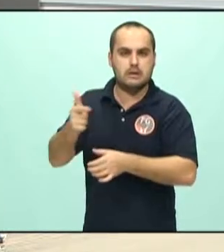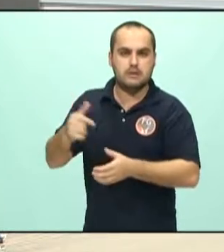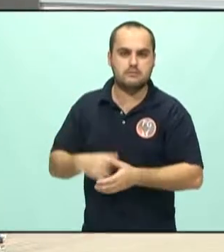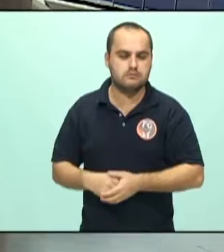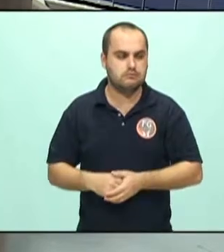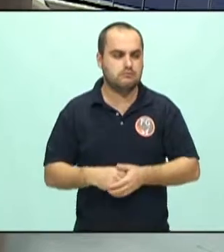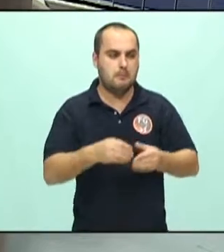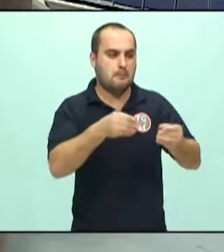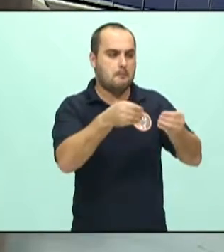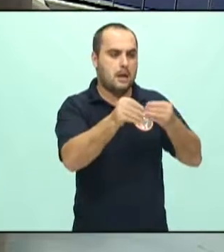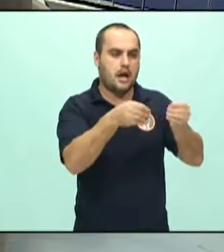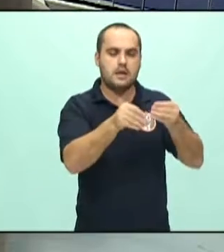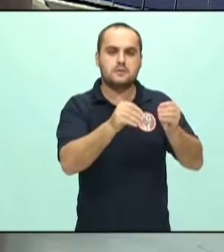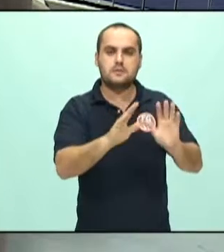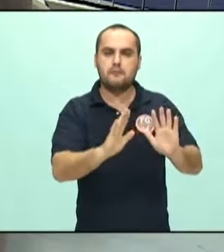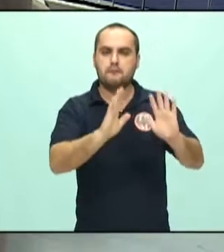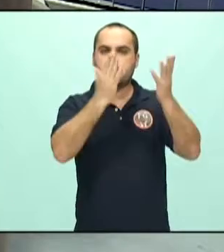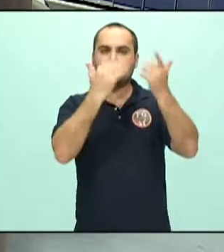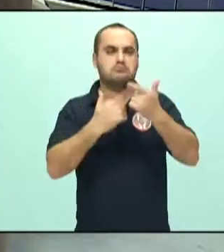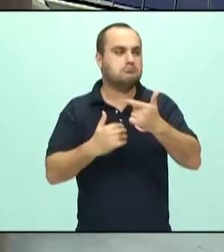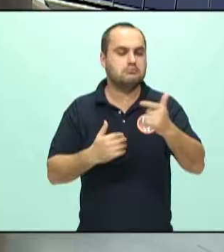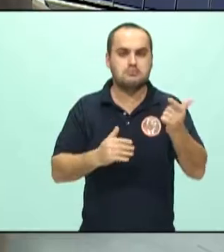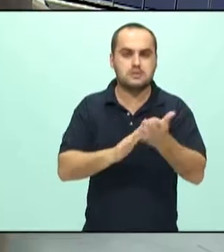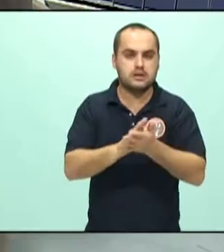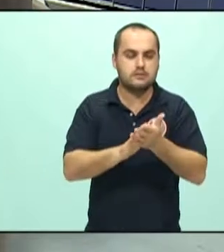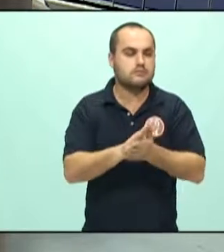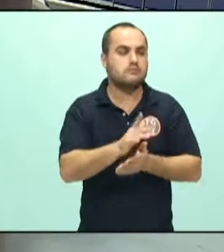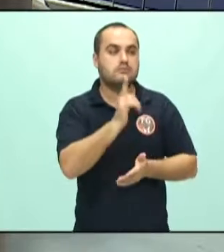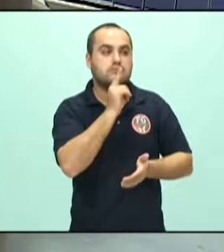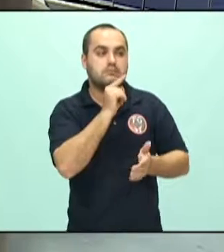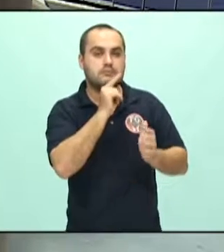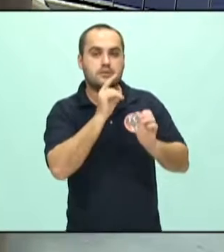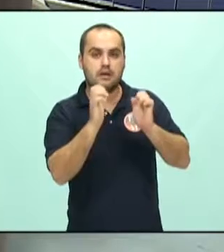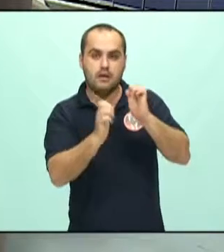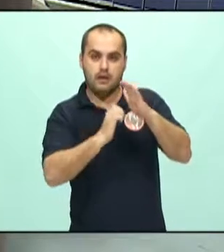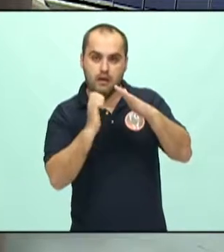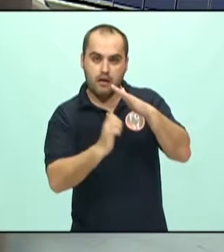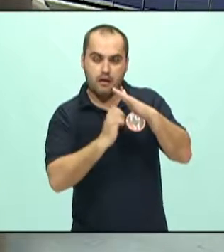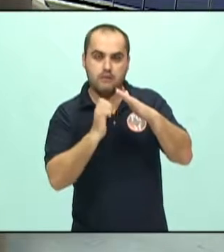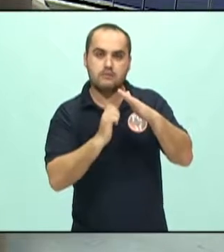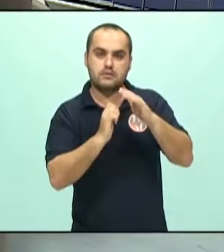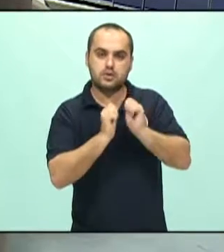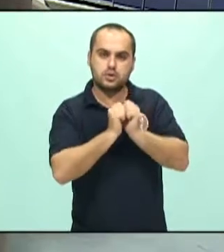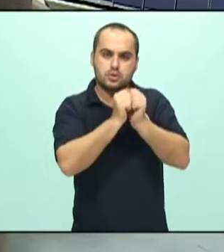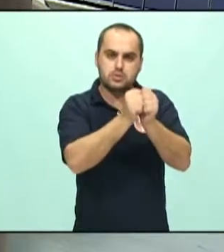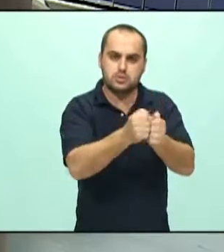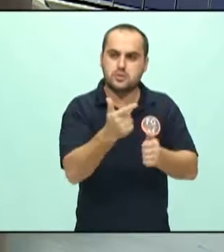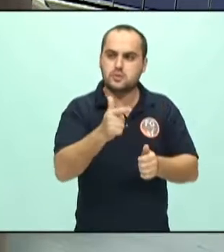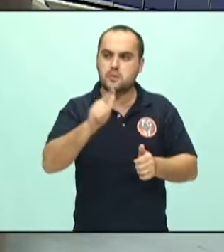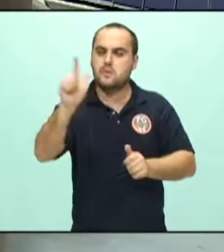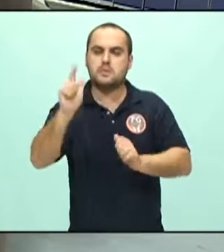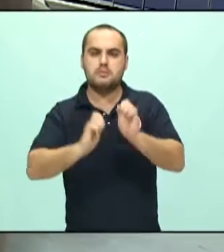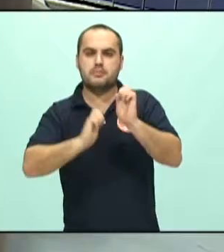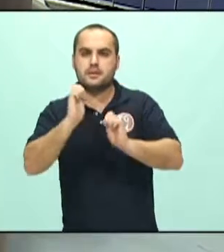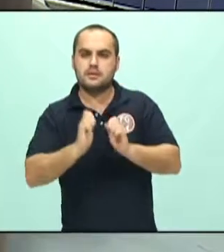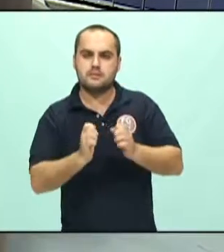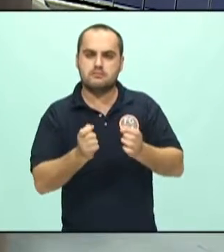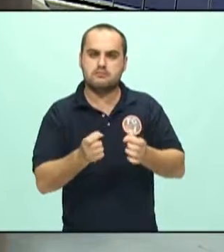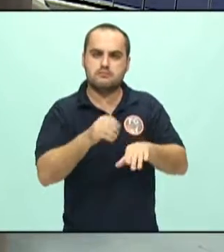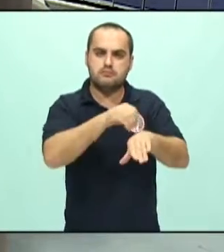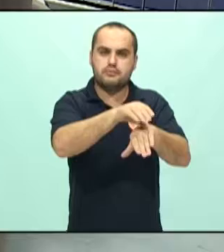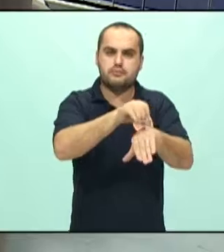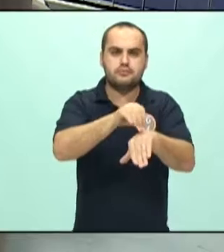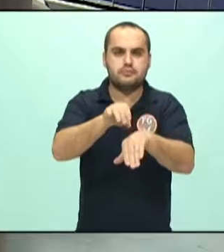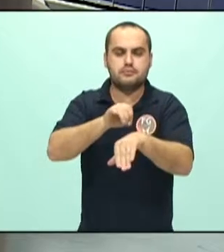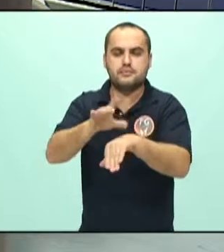festa e vocês até é aproximar zaga junto com outras empresas distribuindo água a distribuir distribuindo